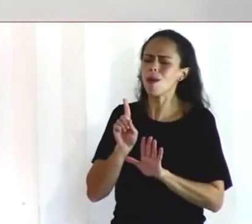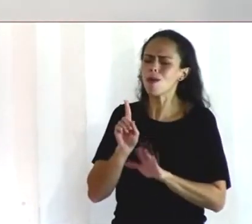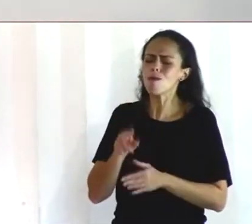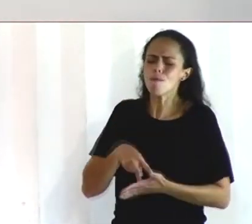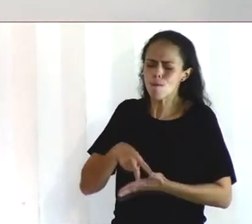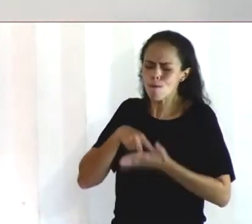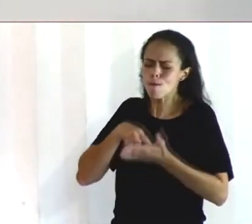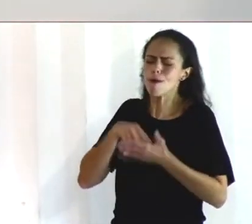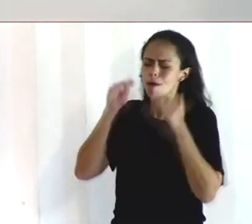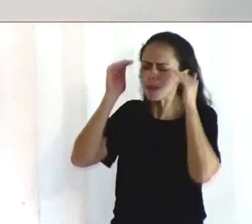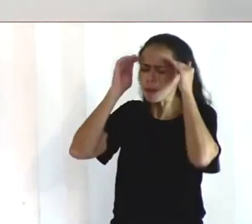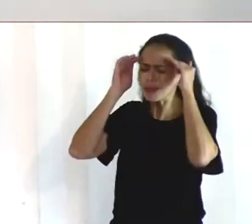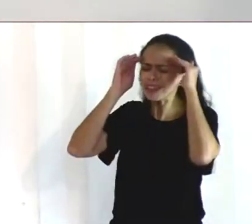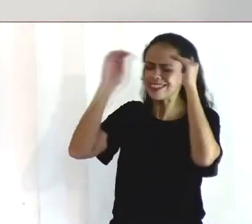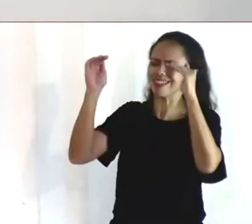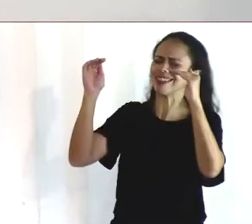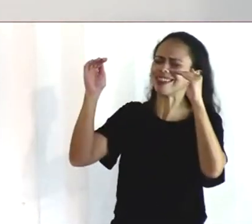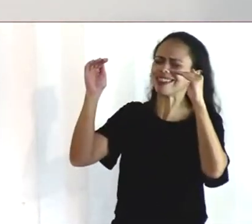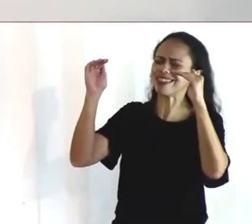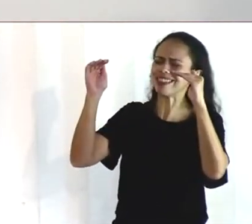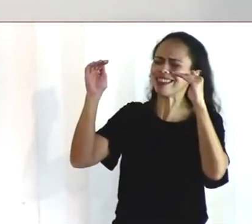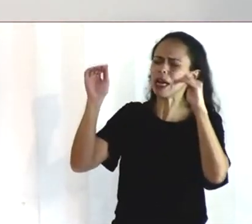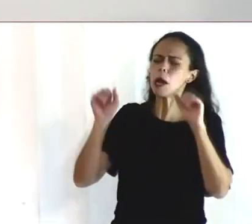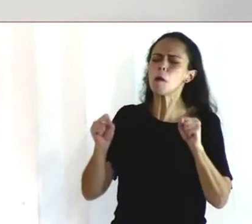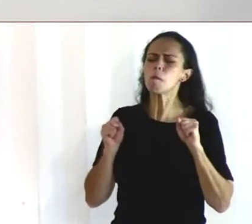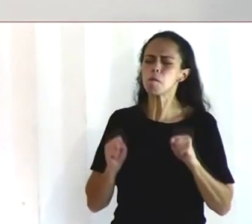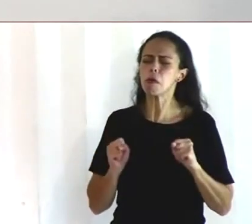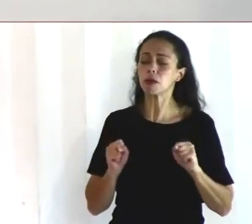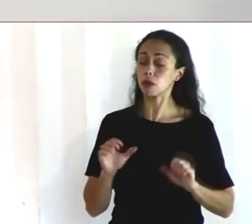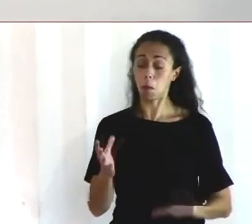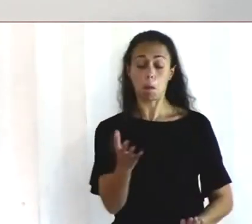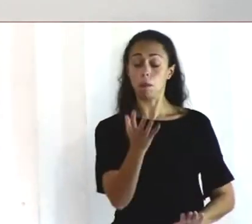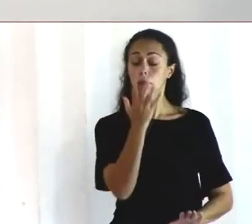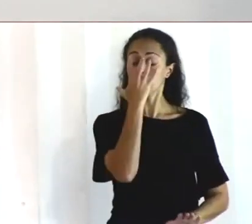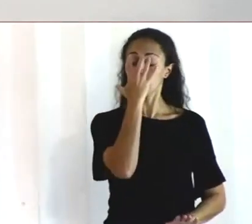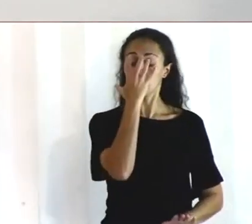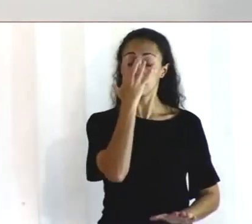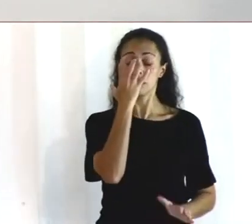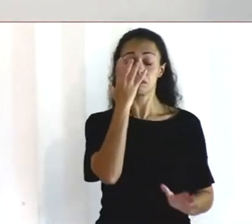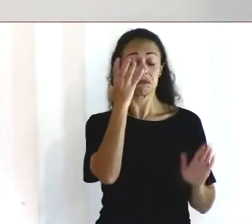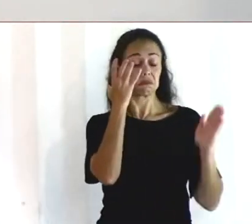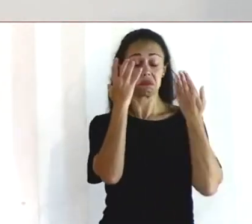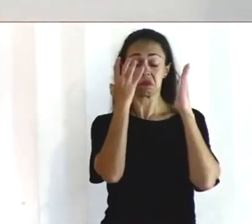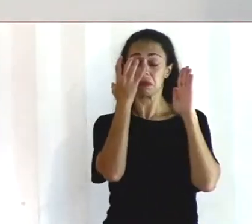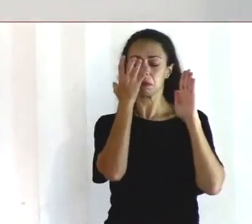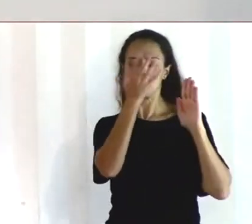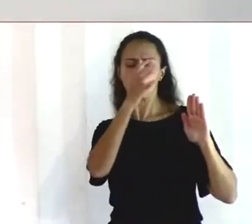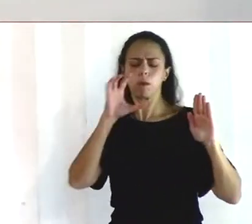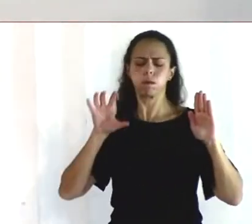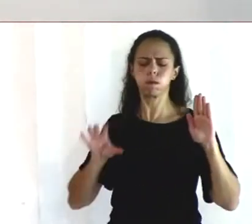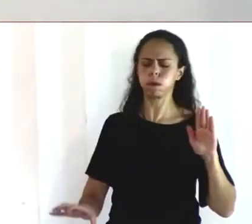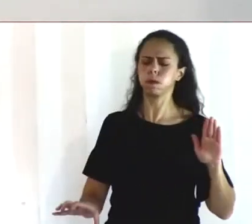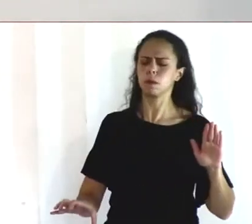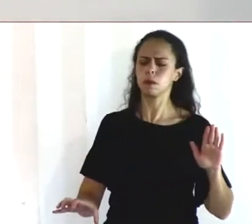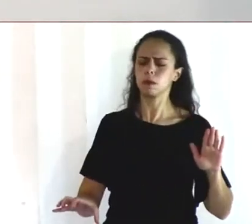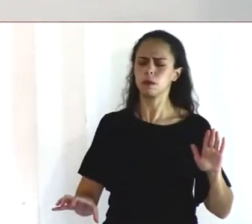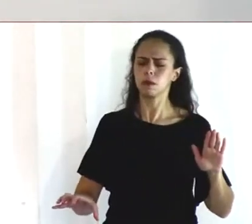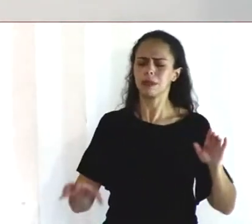do coração, as máscaras do ser, que nós colocamos mesmo em tempos que não são de pandemia.